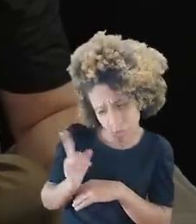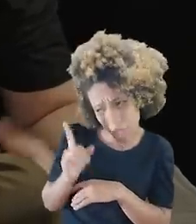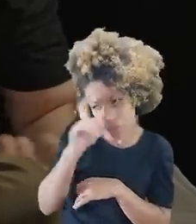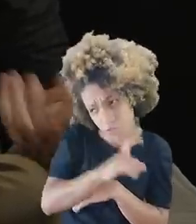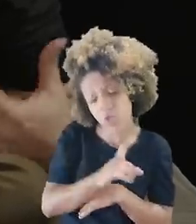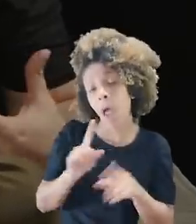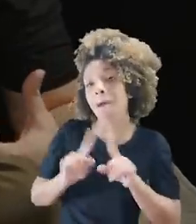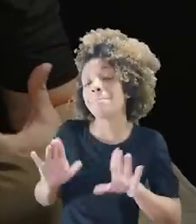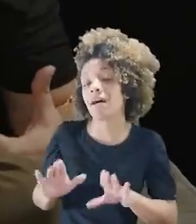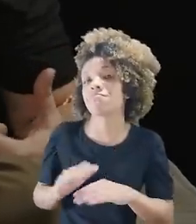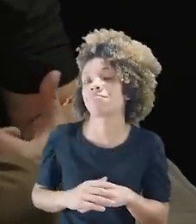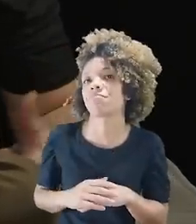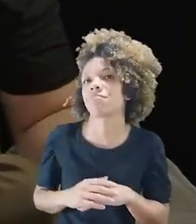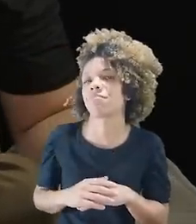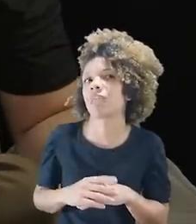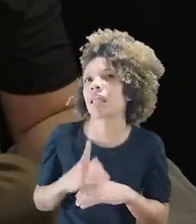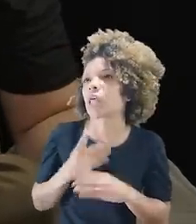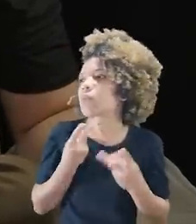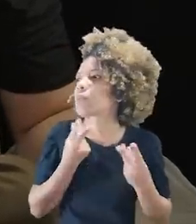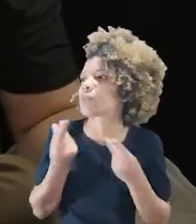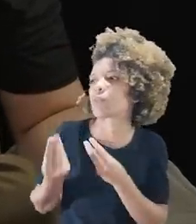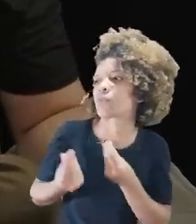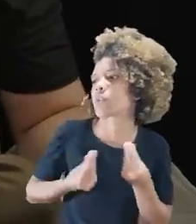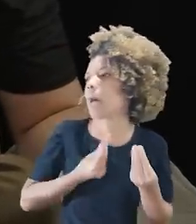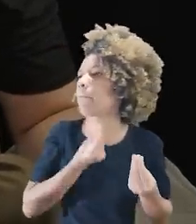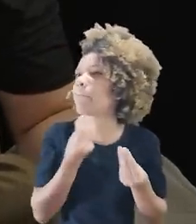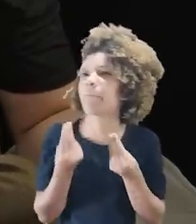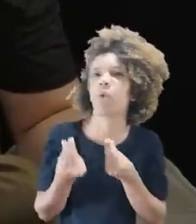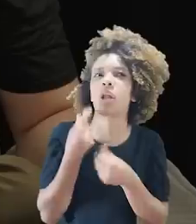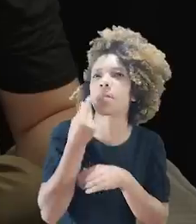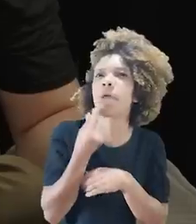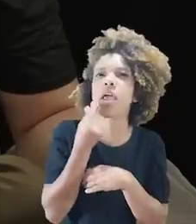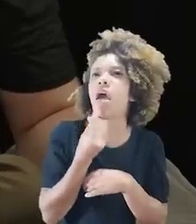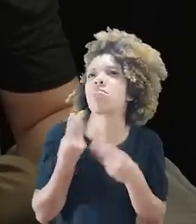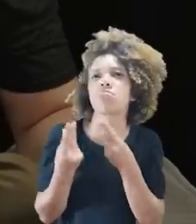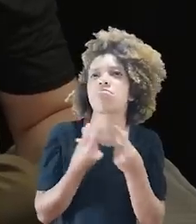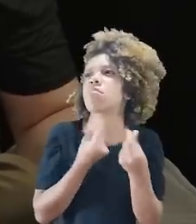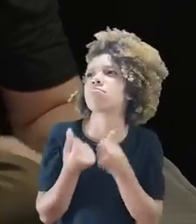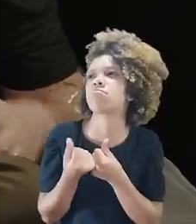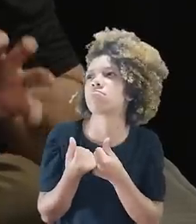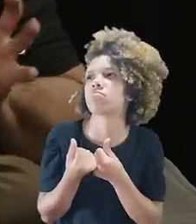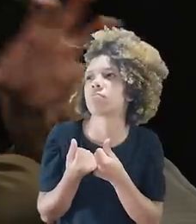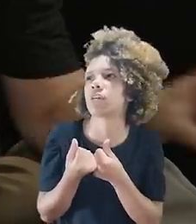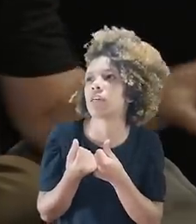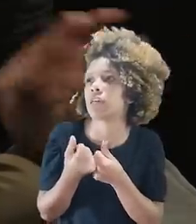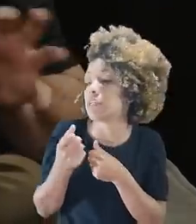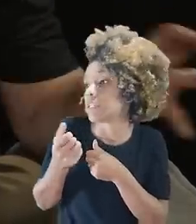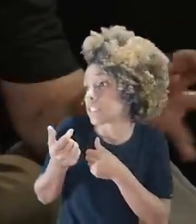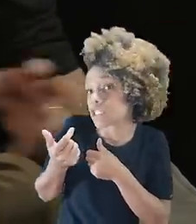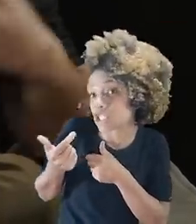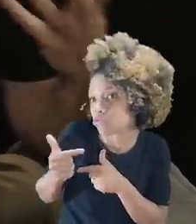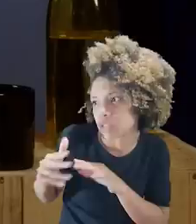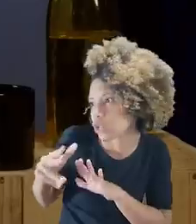Alemanha porque eles são tão machucados com a com a coisa da guerra que eles não querem dar os dados para todo mundo então eles se escondem